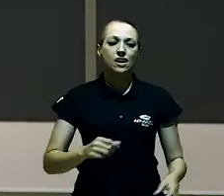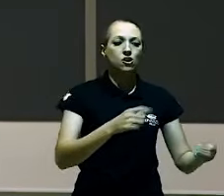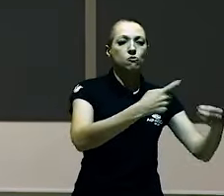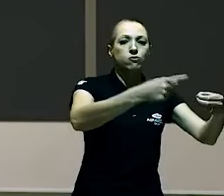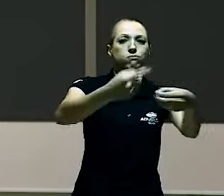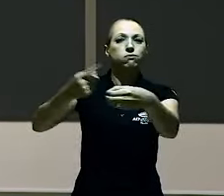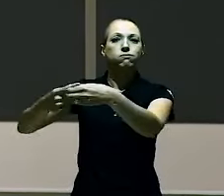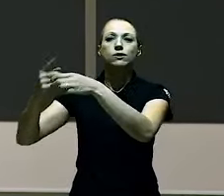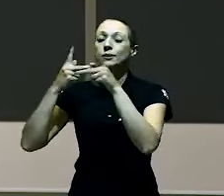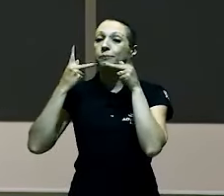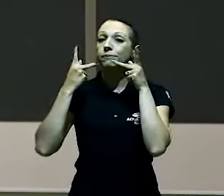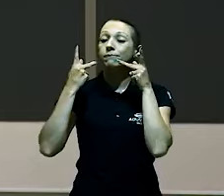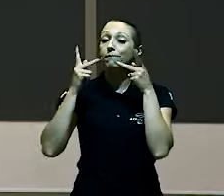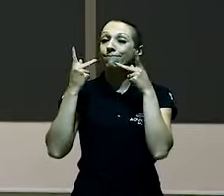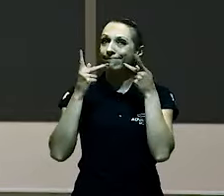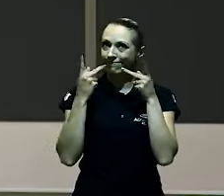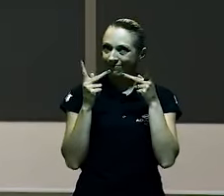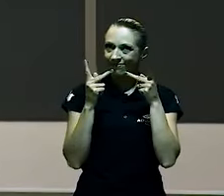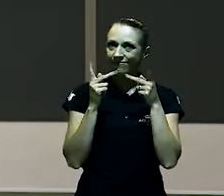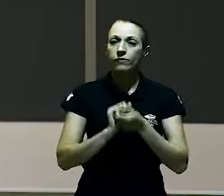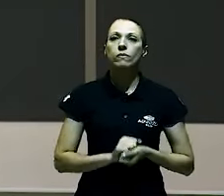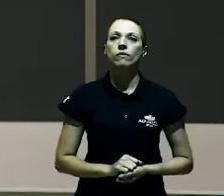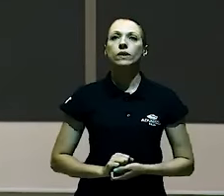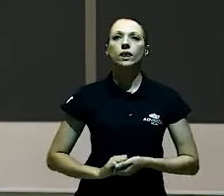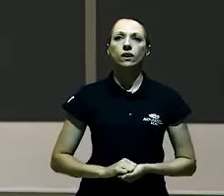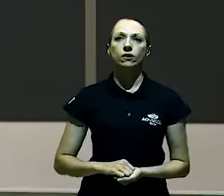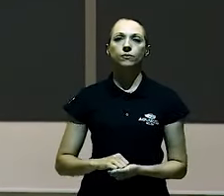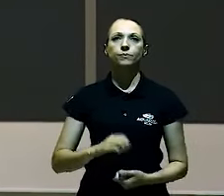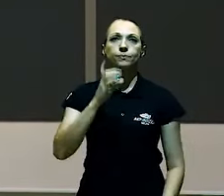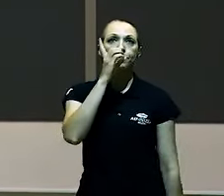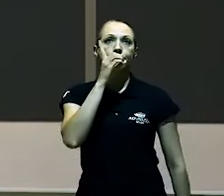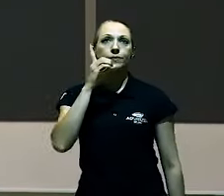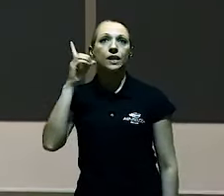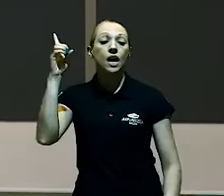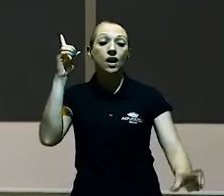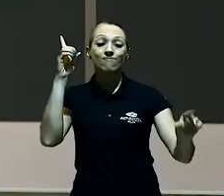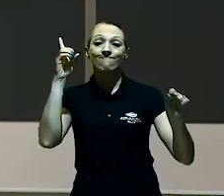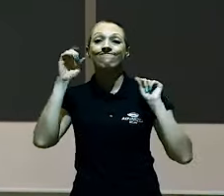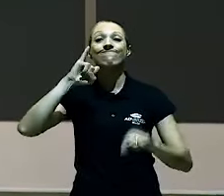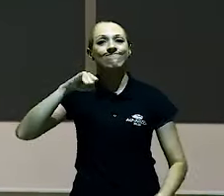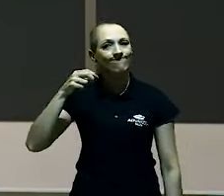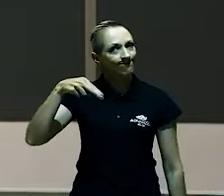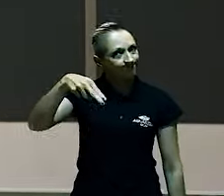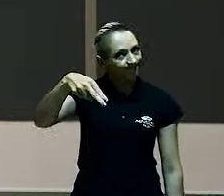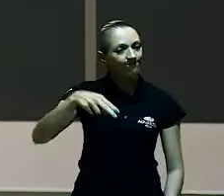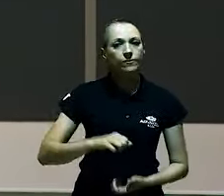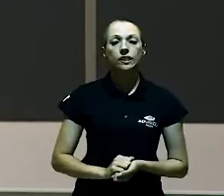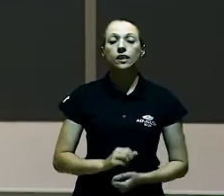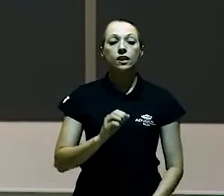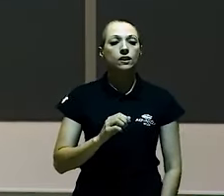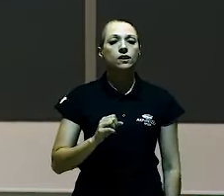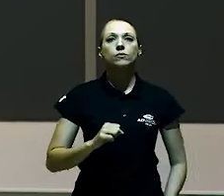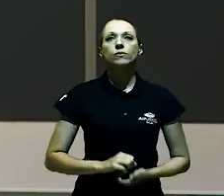se cumprido. E se não fosse assim, Deus não teria procurado o profeta Jonas. Jonas profetiza em um